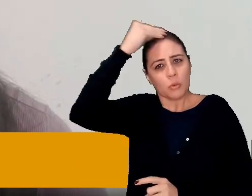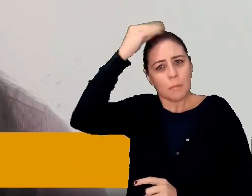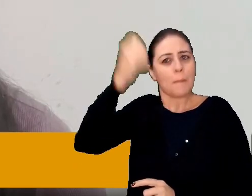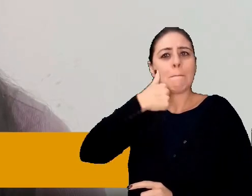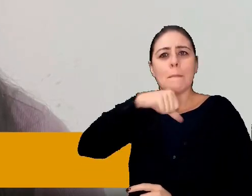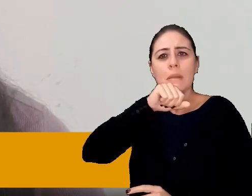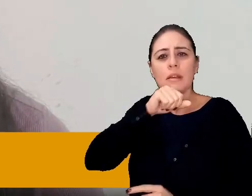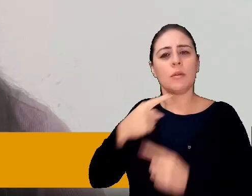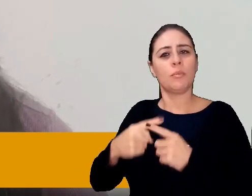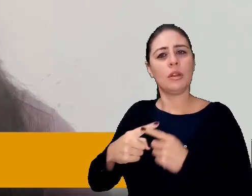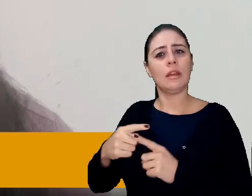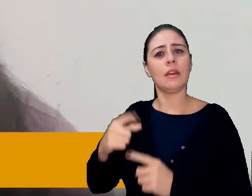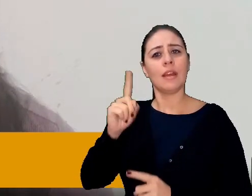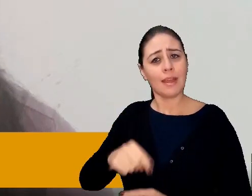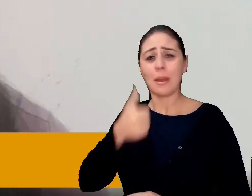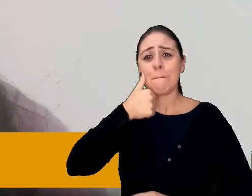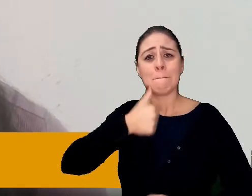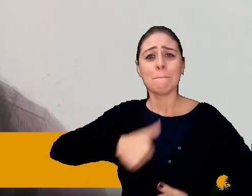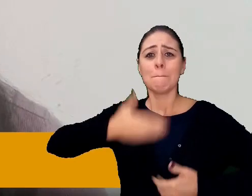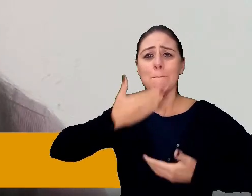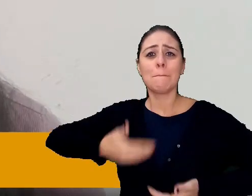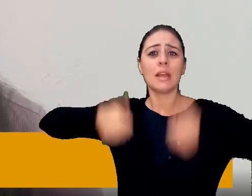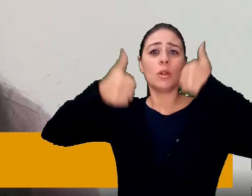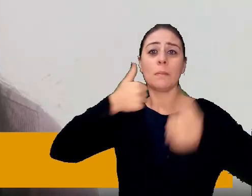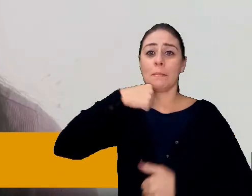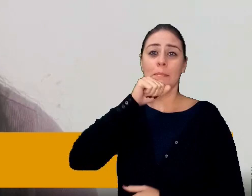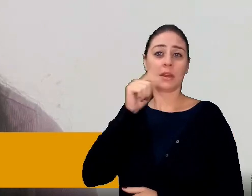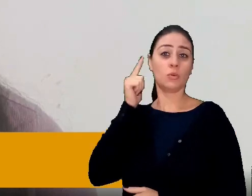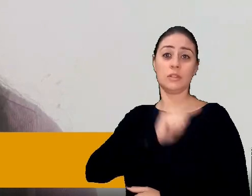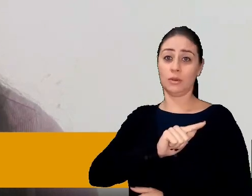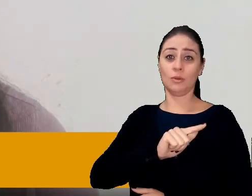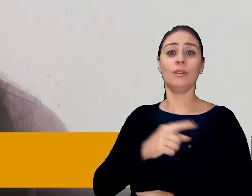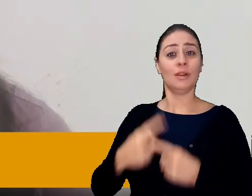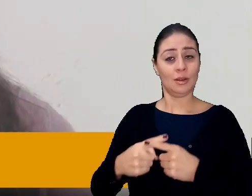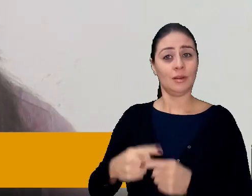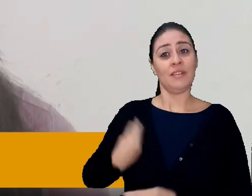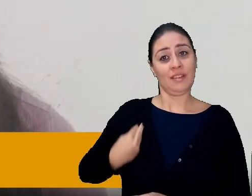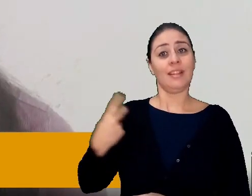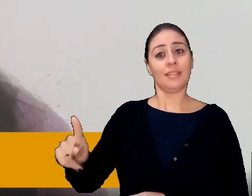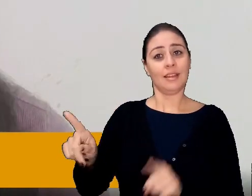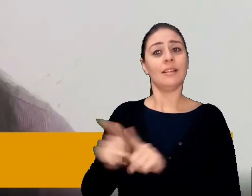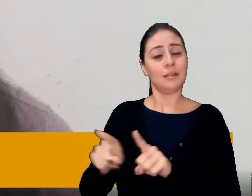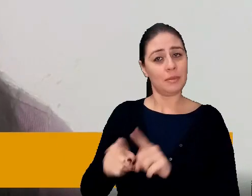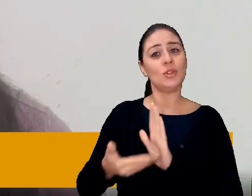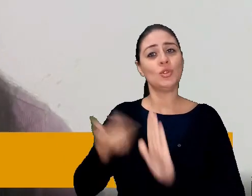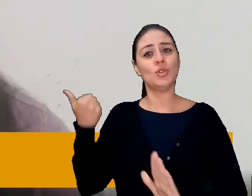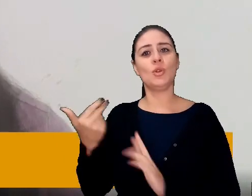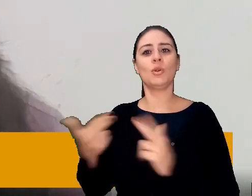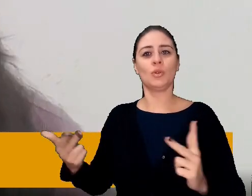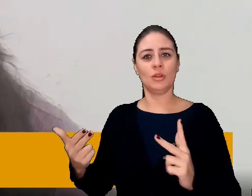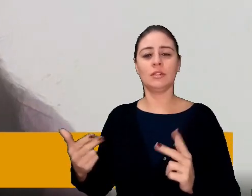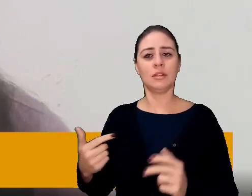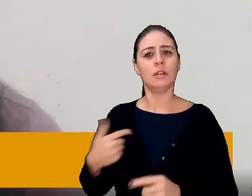né? Ela falou assim que aquilo também foi tirado dela, em um certo momento da vida dela. Porque eu falei assim, eu não tive opção de escolher e